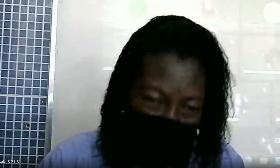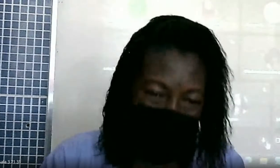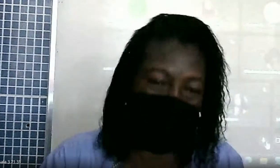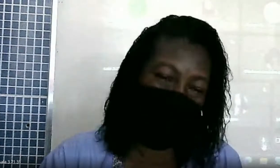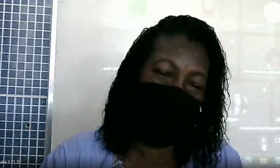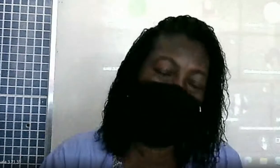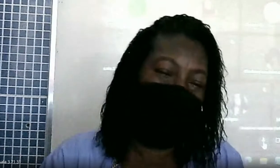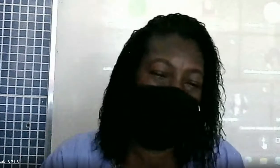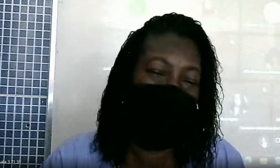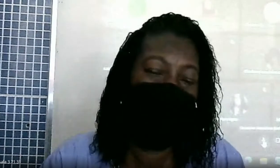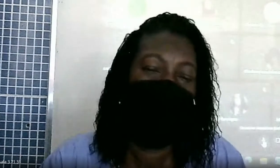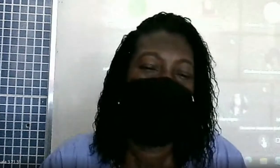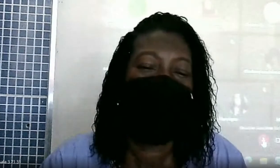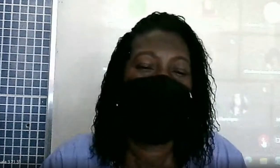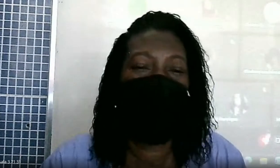não é isso?